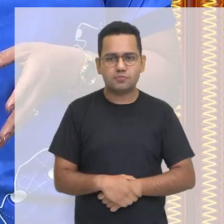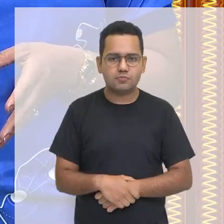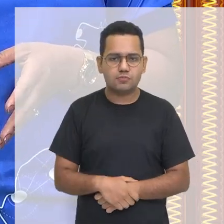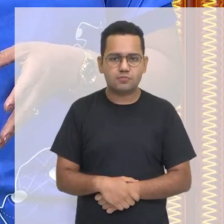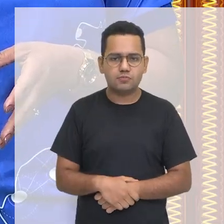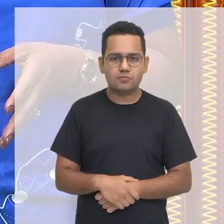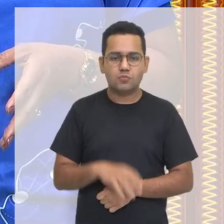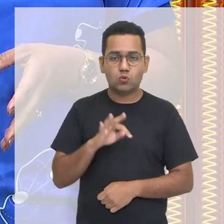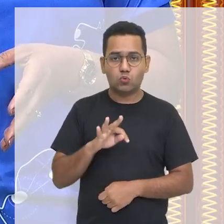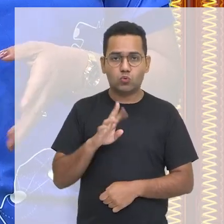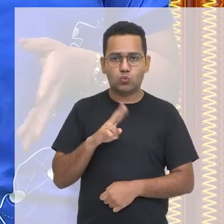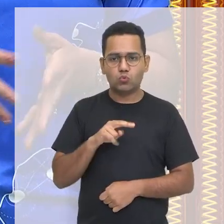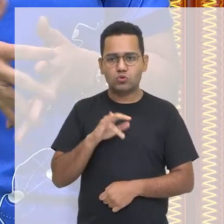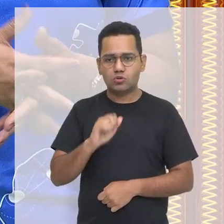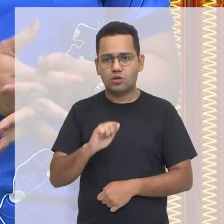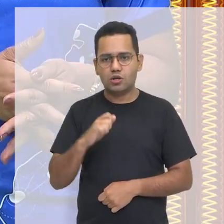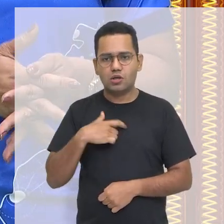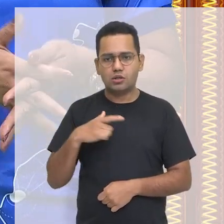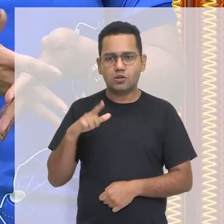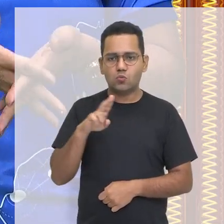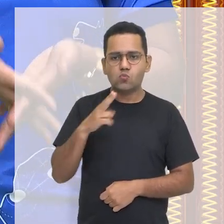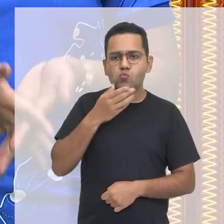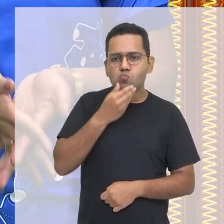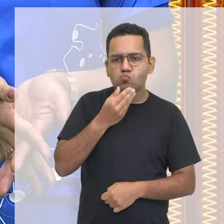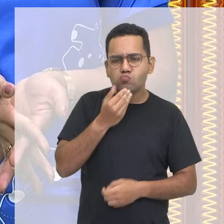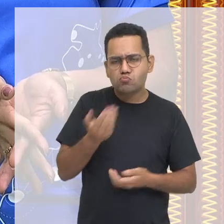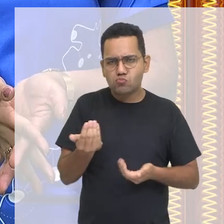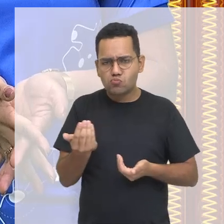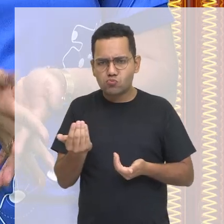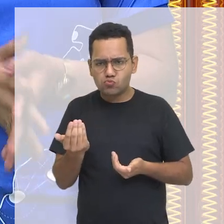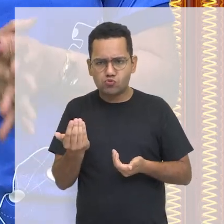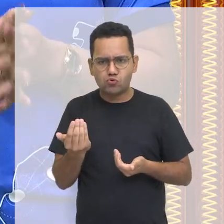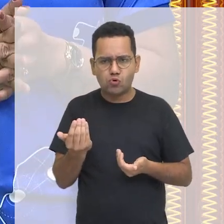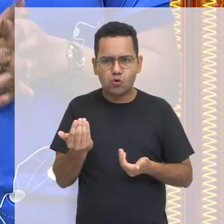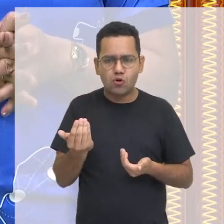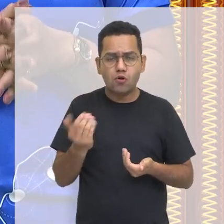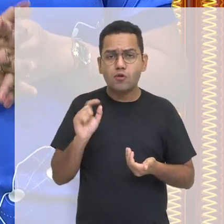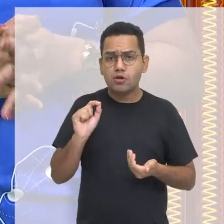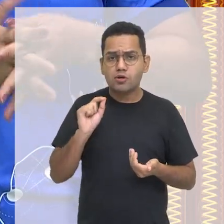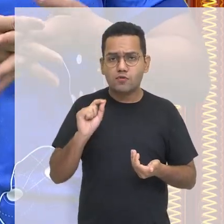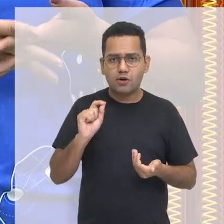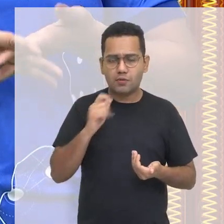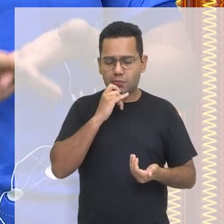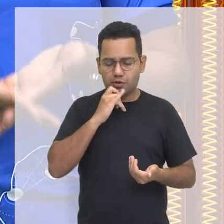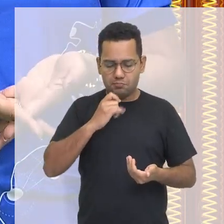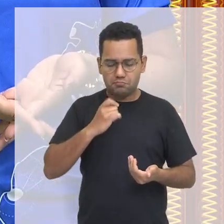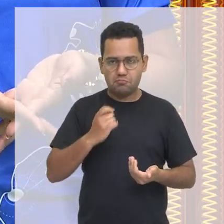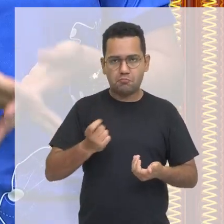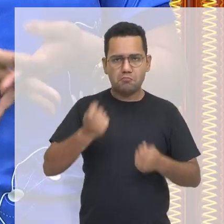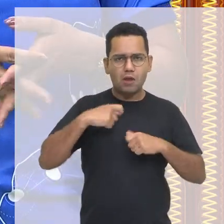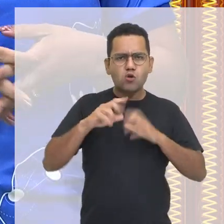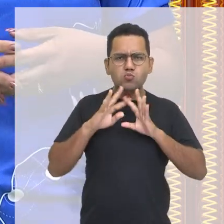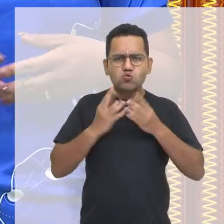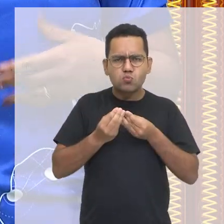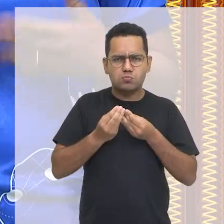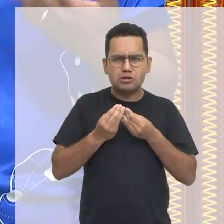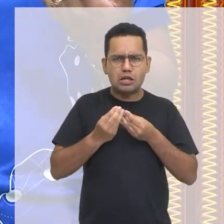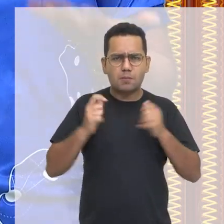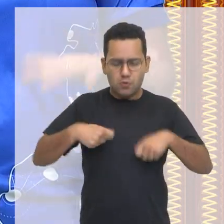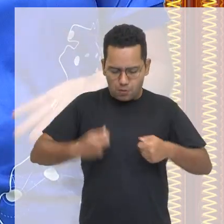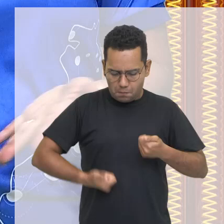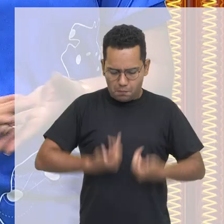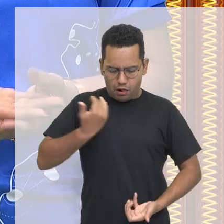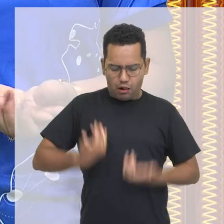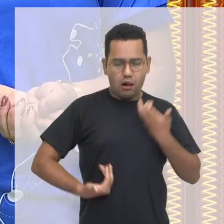acontecer e vai marcar a Primavera Árabe é justamente o jovem Mohamed Bouazi, que vai atear fogo em seu próprio corpo como uma forma ali